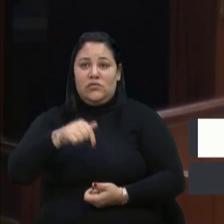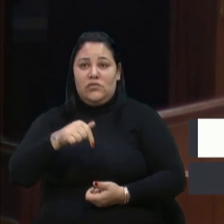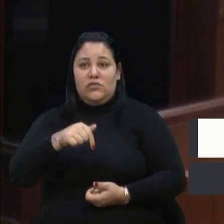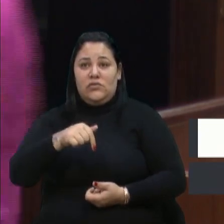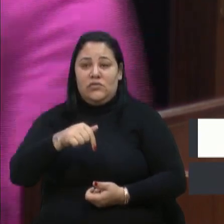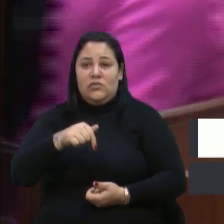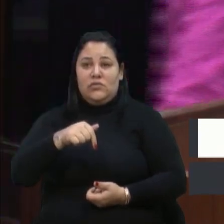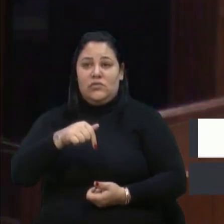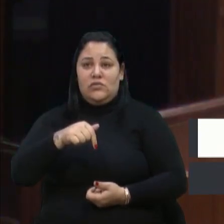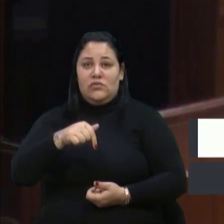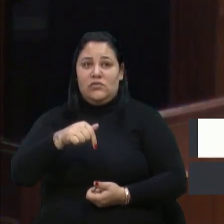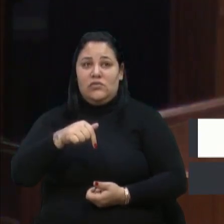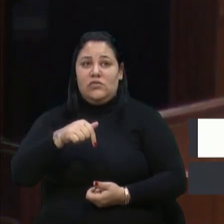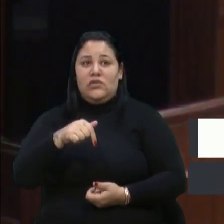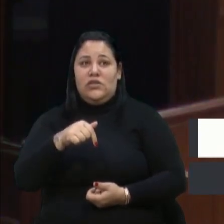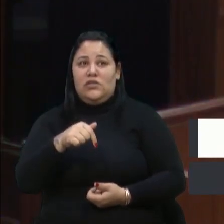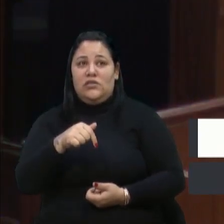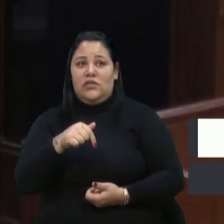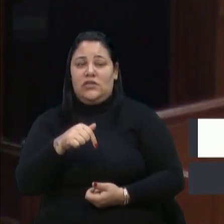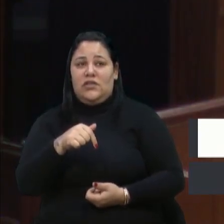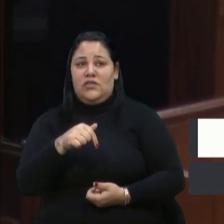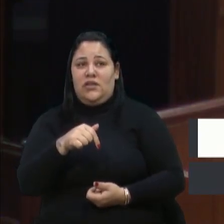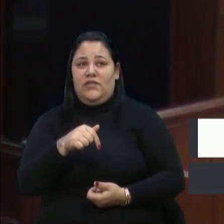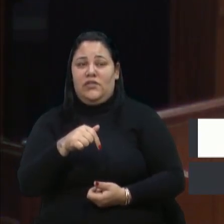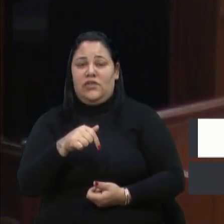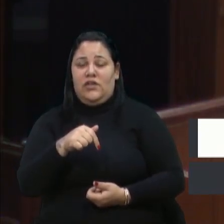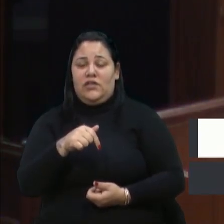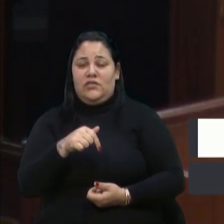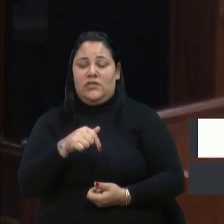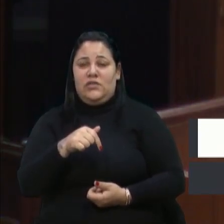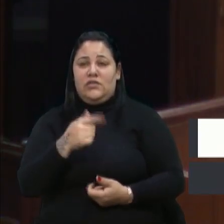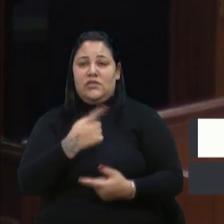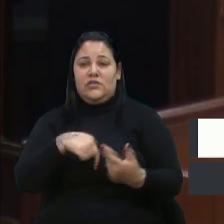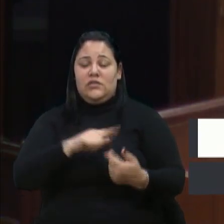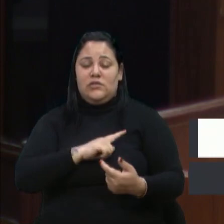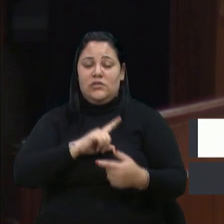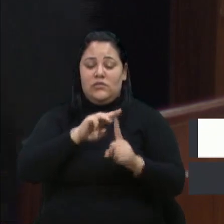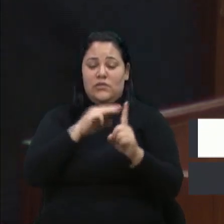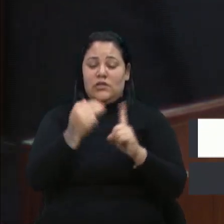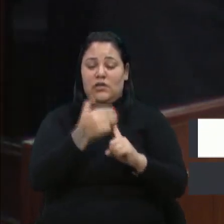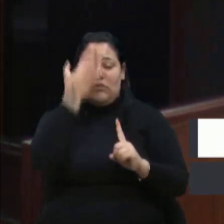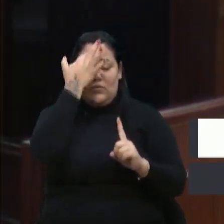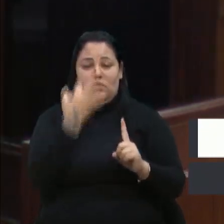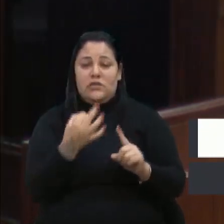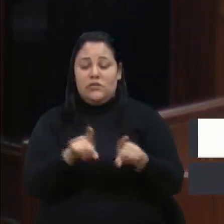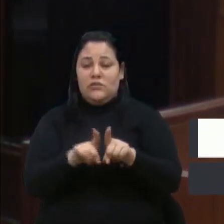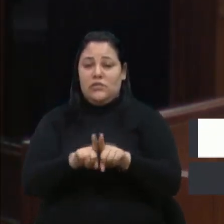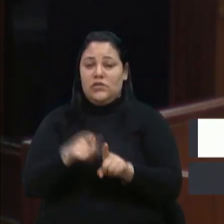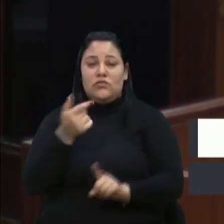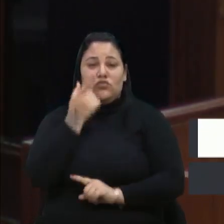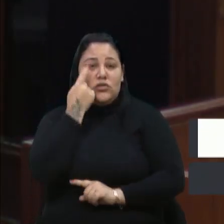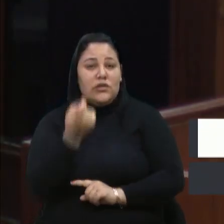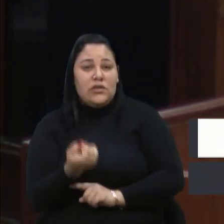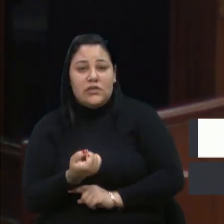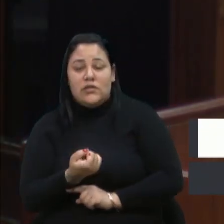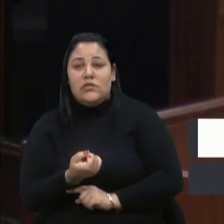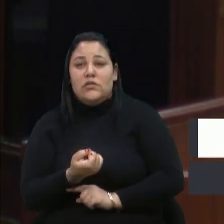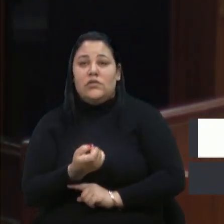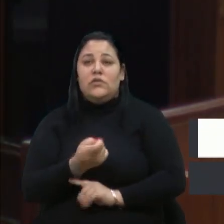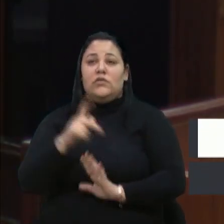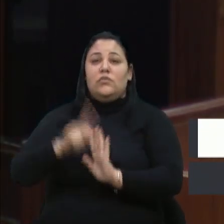tinham interessados, pelo que ele observou no mercado, o vereador Zanquim, que o senhor que entende de mercado não tinha interessados nesse projeto